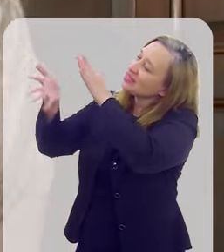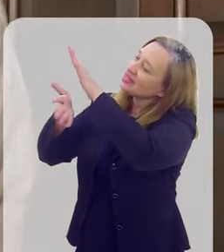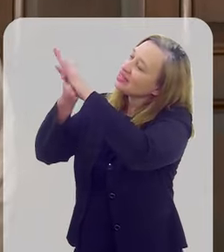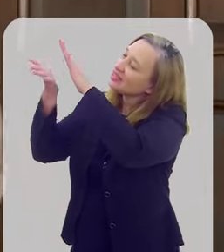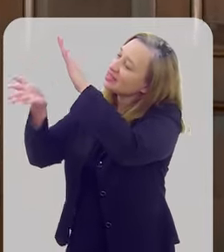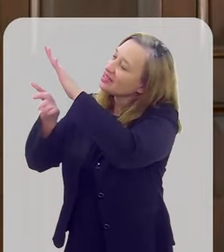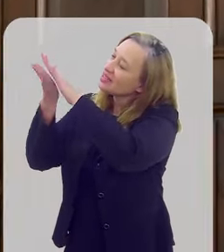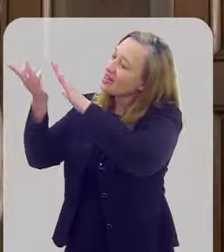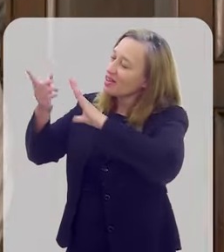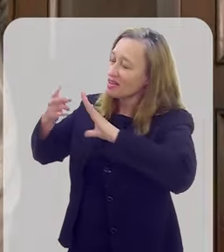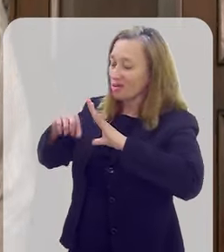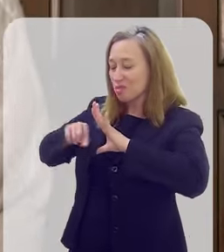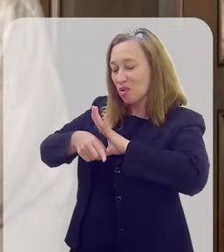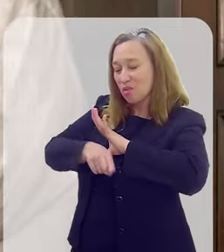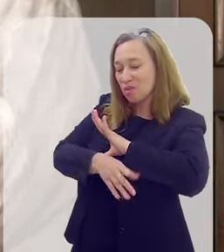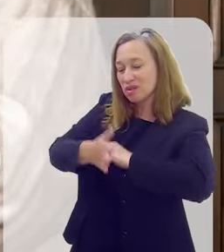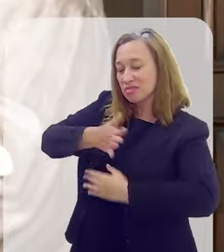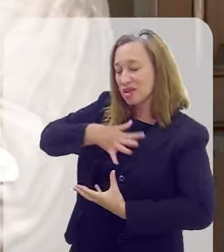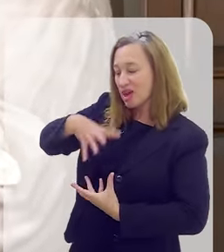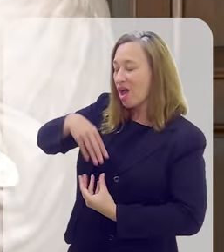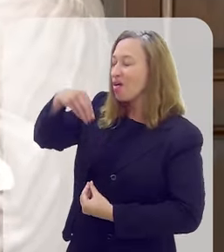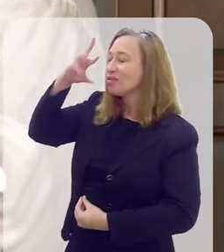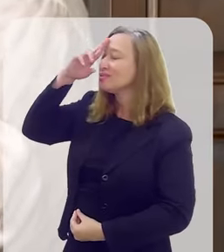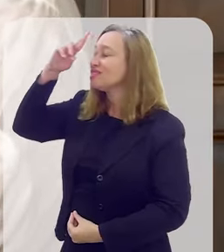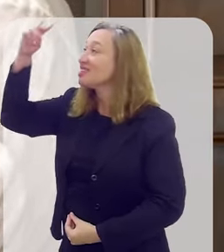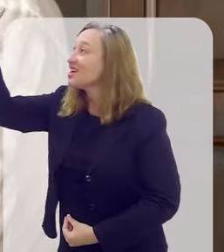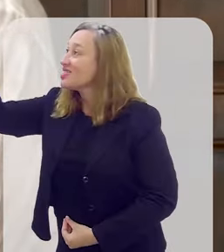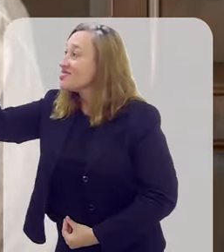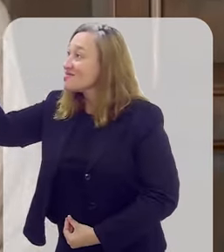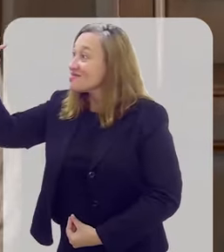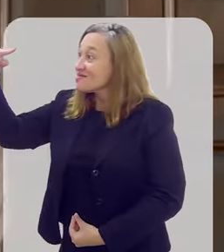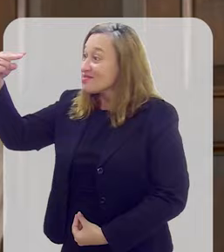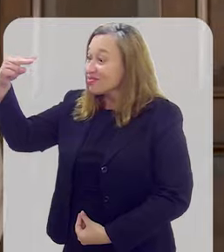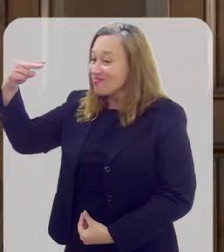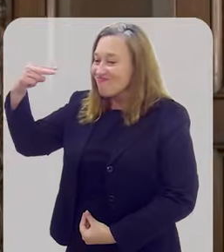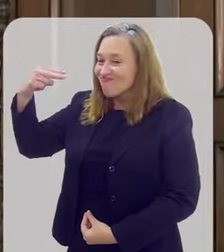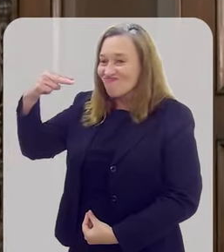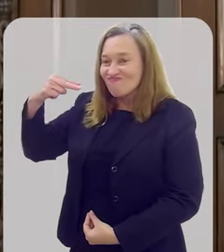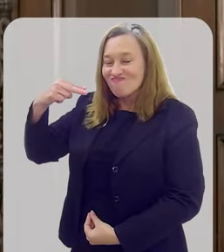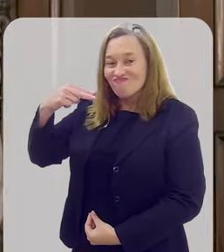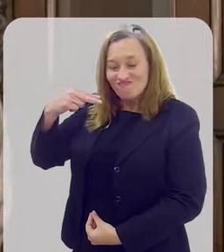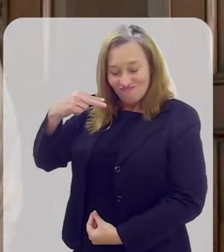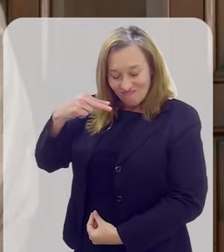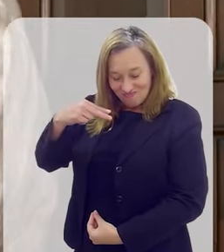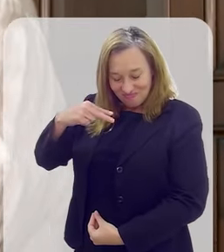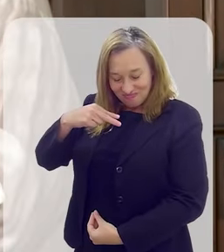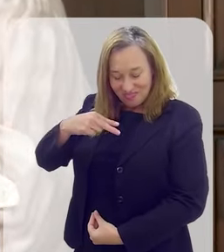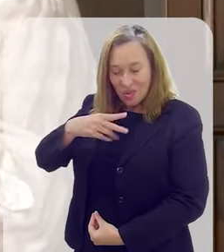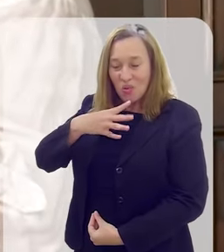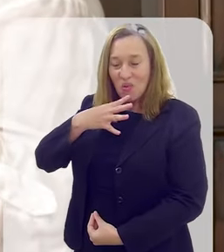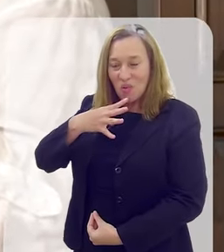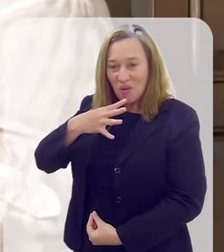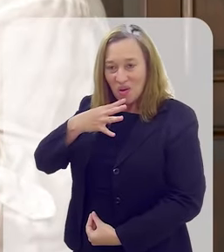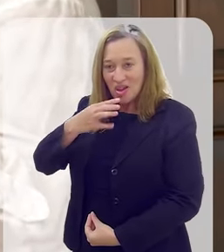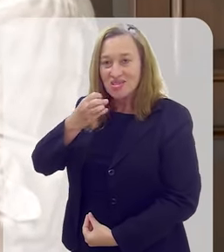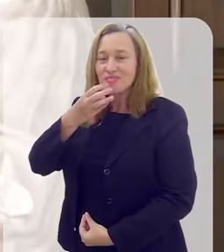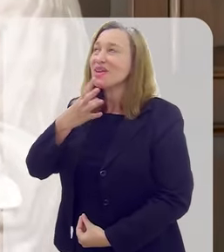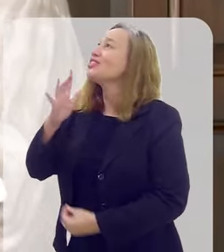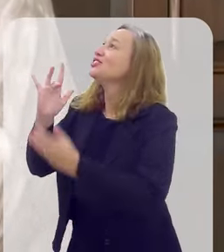alma você sabe mais de mim do que eu possa imaginar im